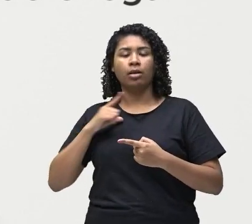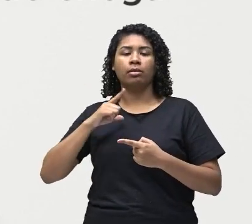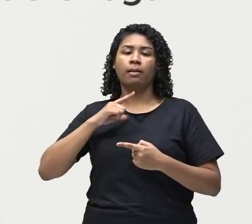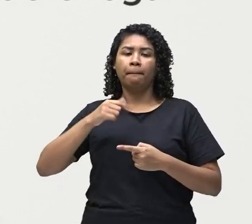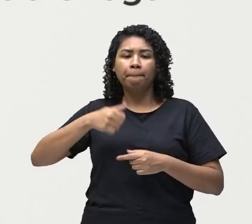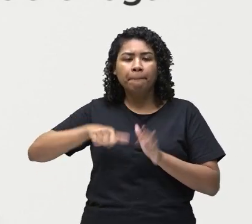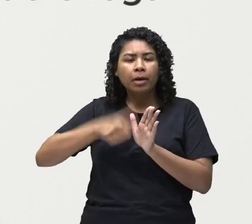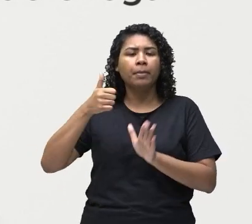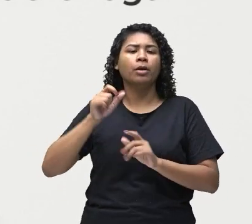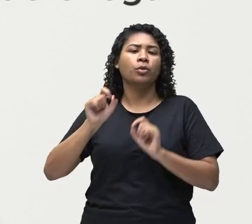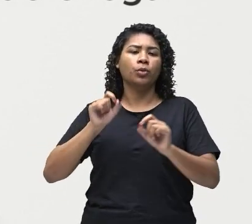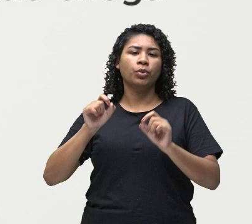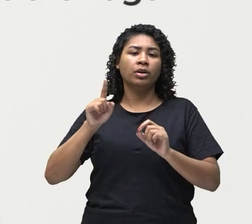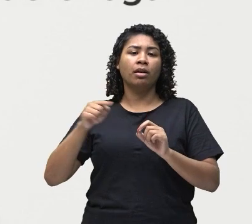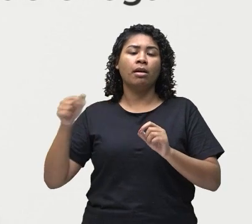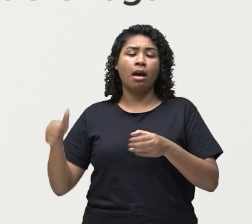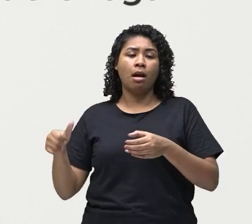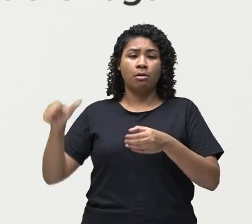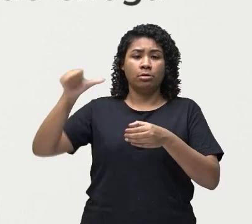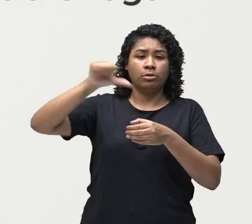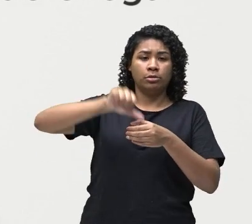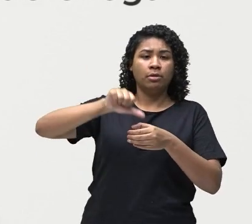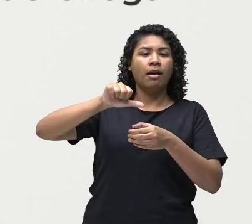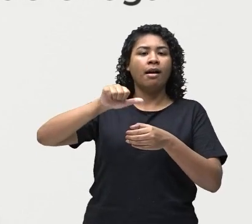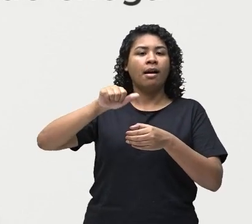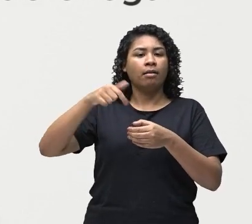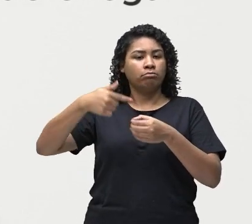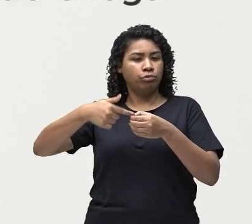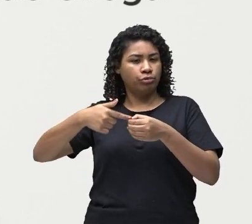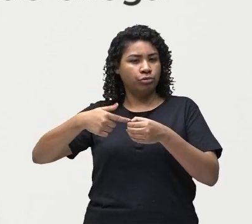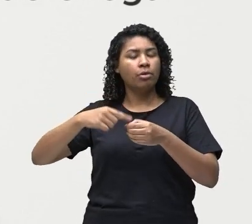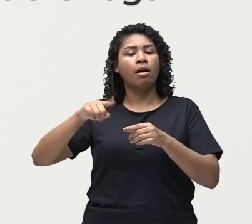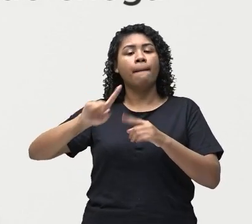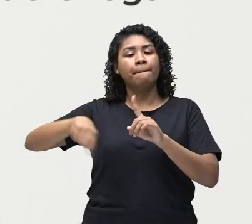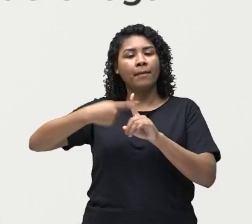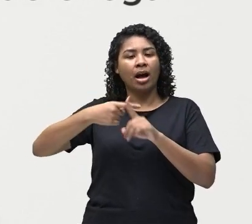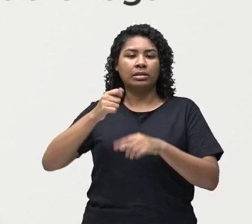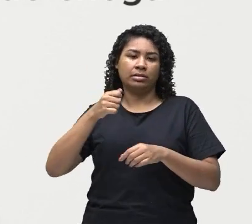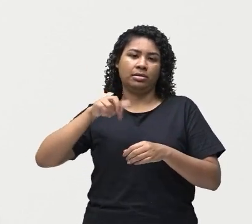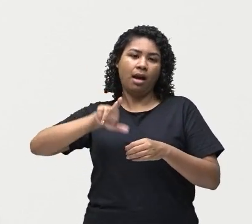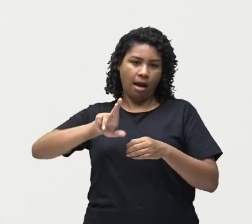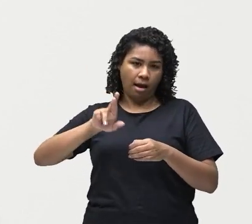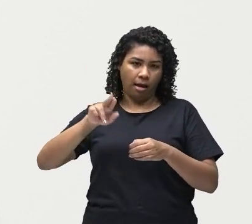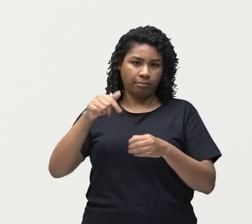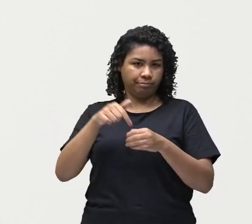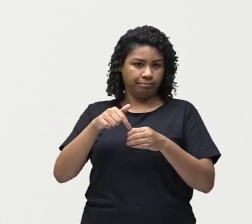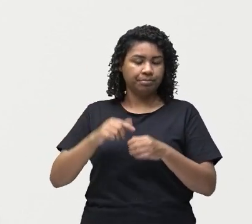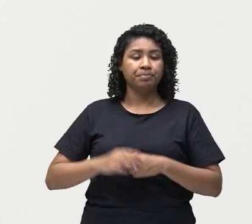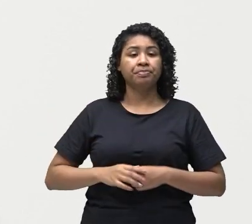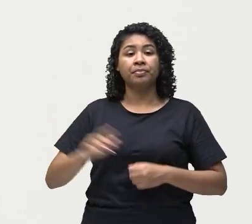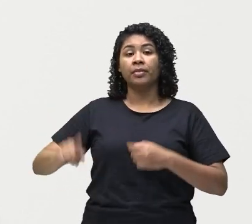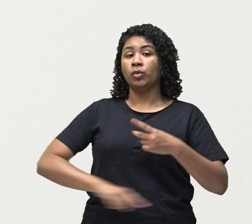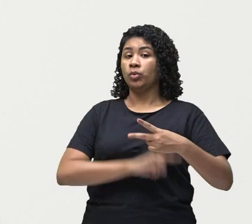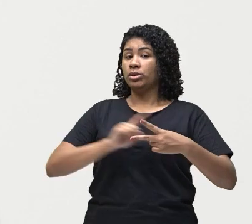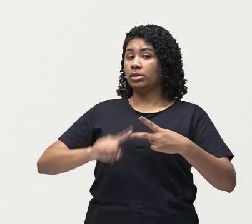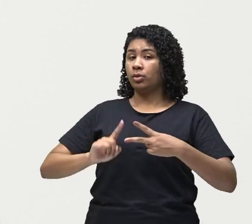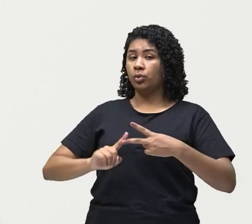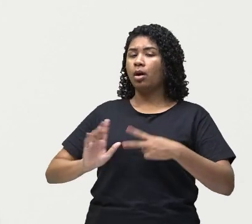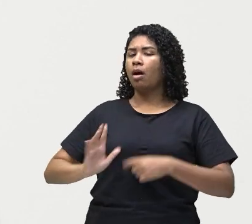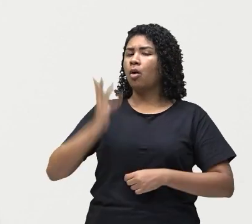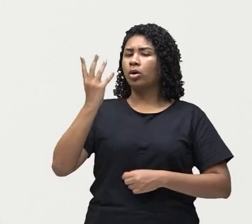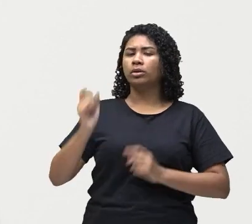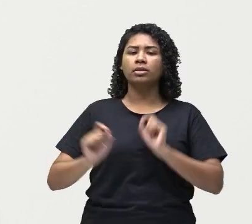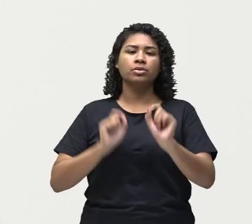e o pistão fica na parte inferior segundo tempo tempo de compressão nesse tempo o que que vai acontecer